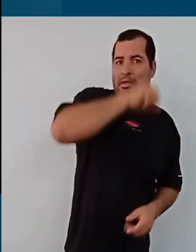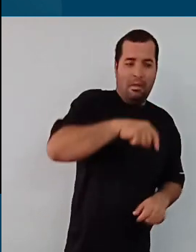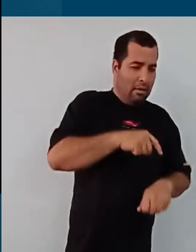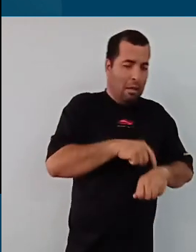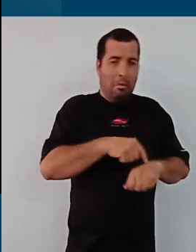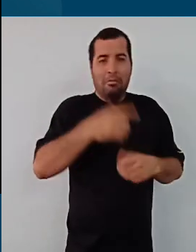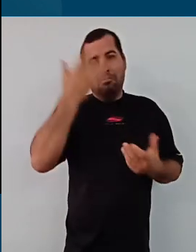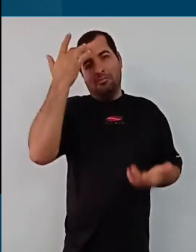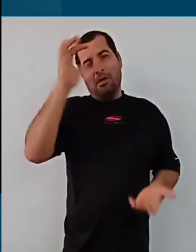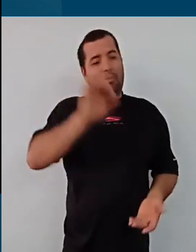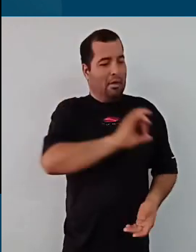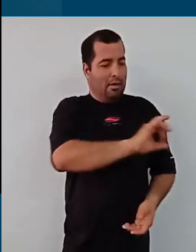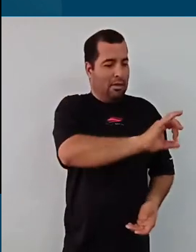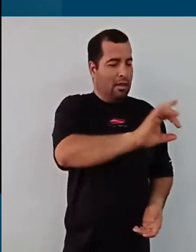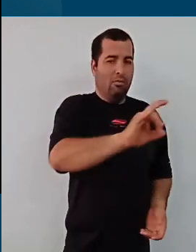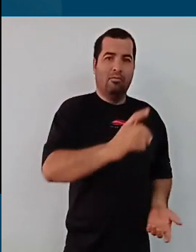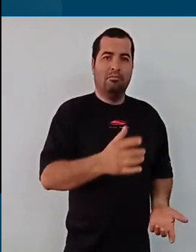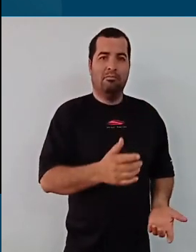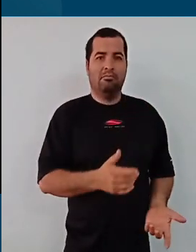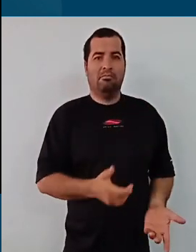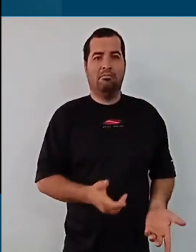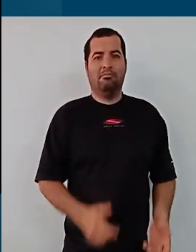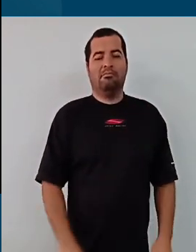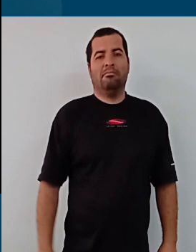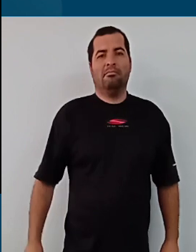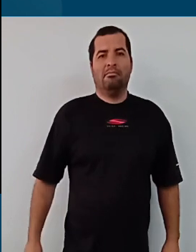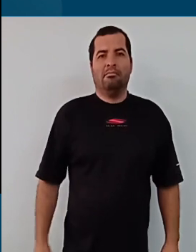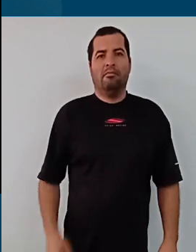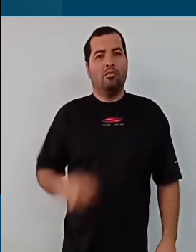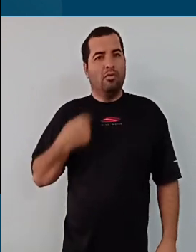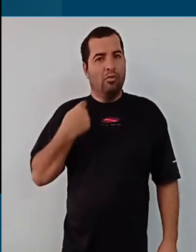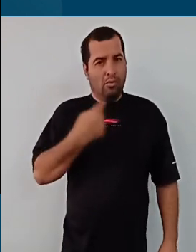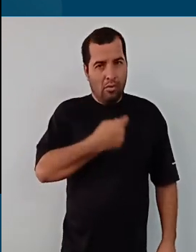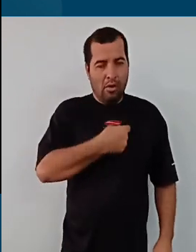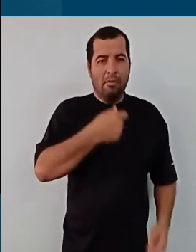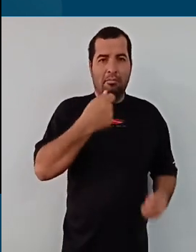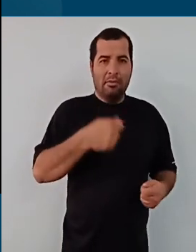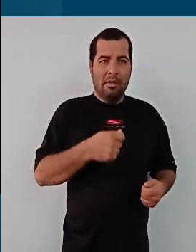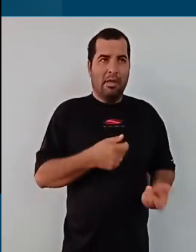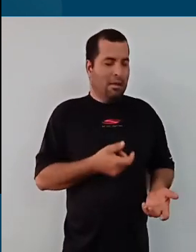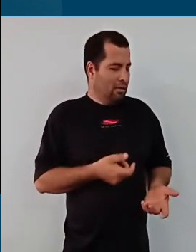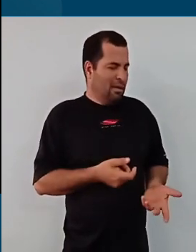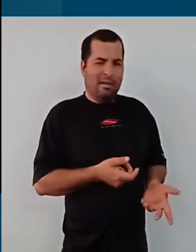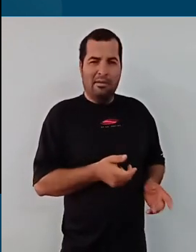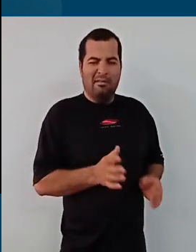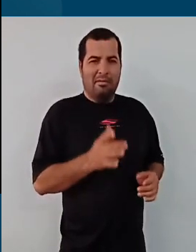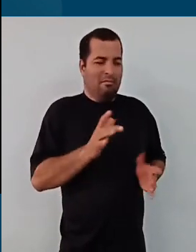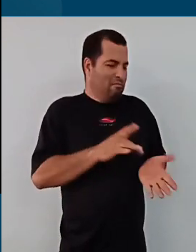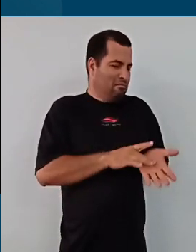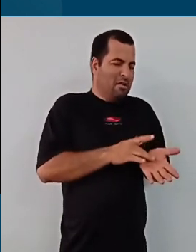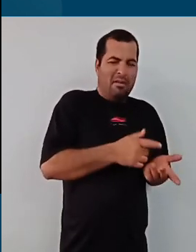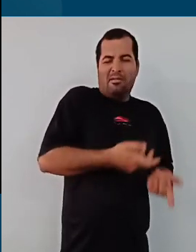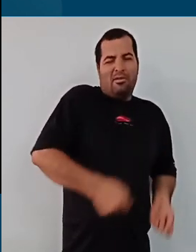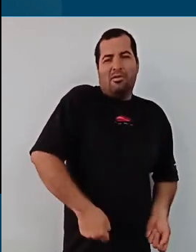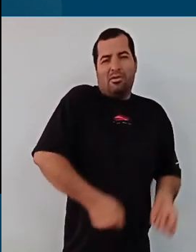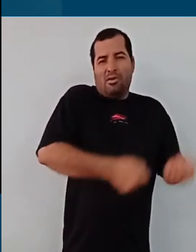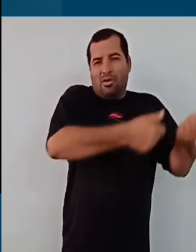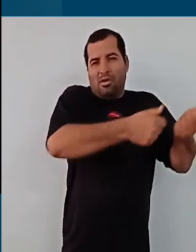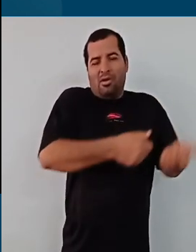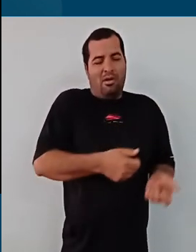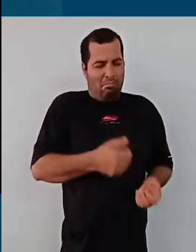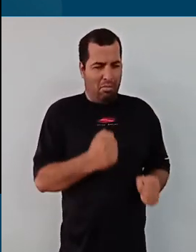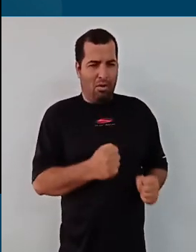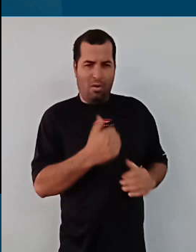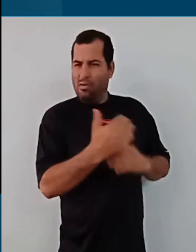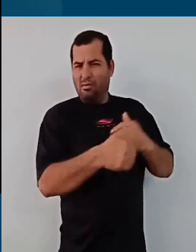que eles aprendam. Mas o que a gente não pode esconder isso para baixo do tapete, e falar assim, tá bom, vai, então passa todo mundo para o